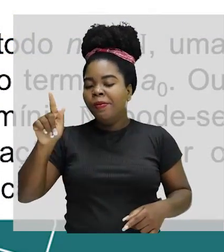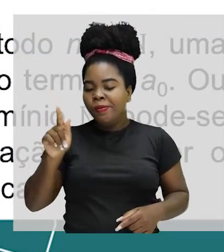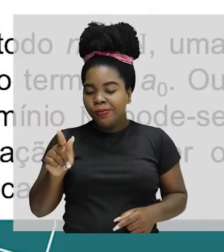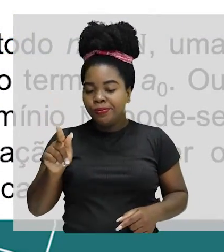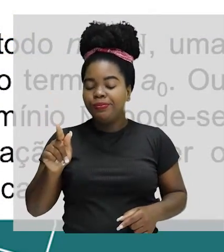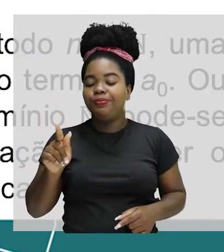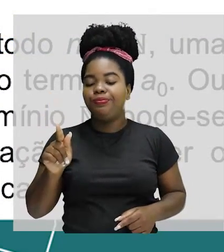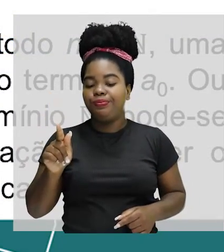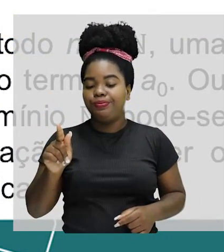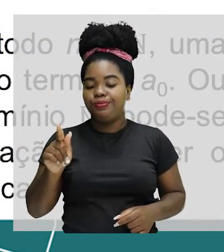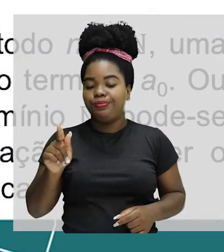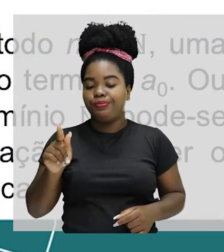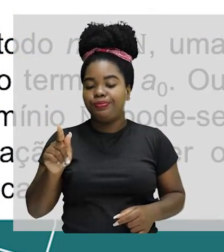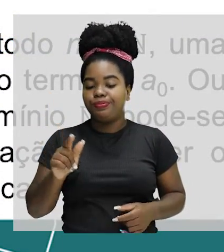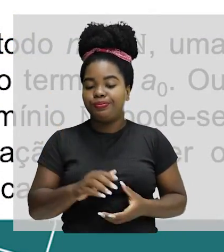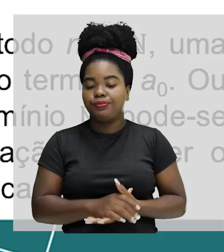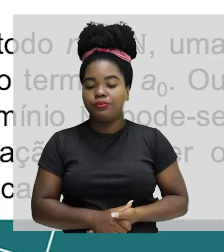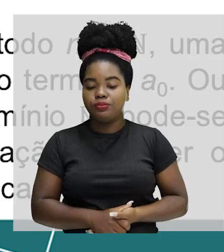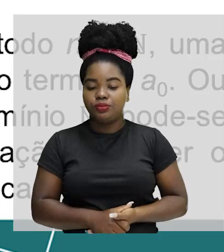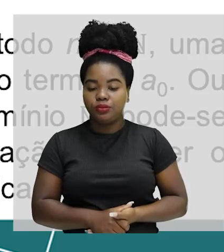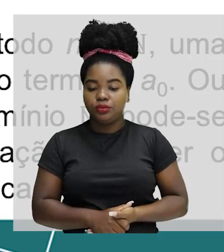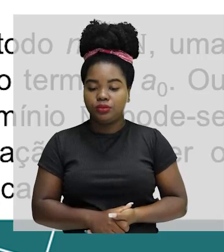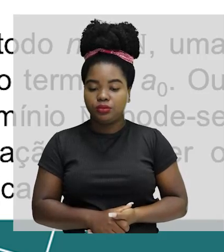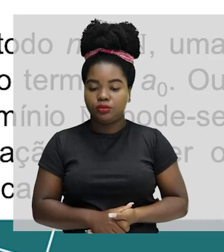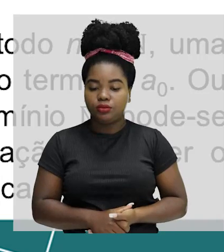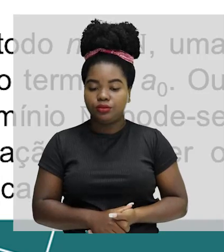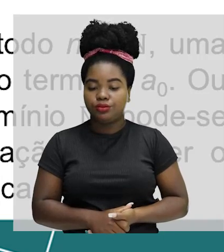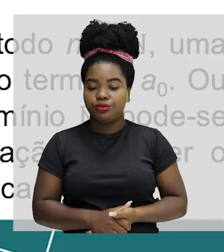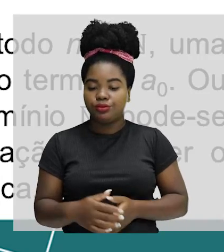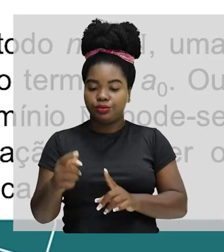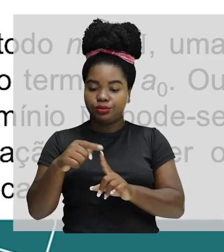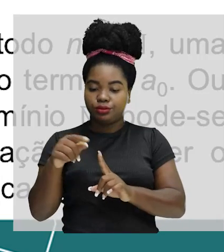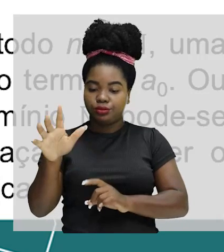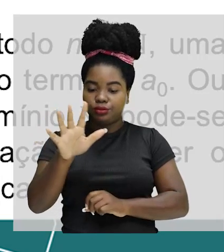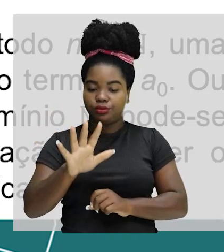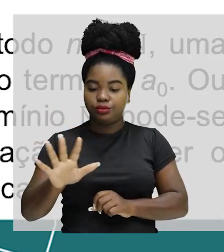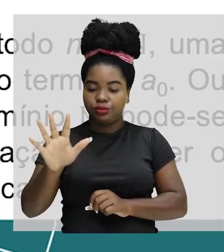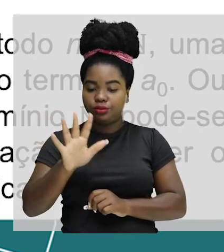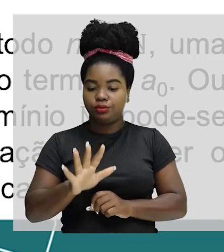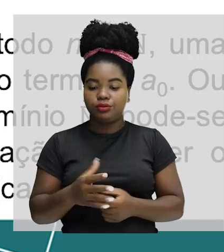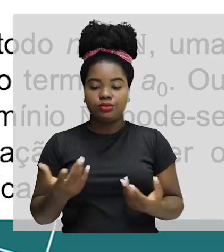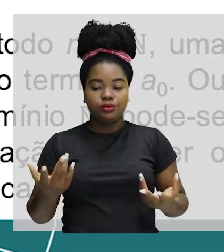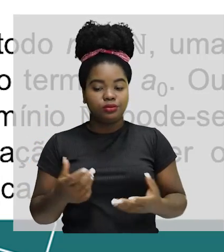estiver trabalhando com PG, tá? Esse termo geral, ele